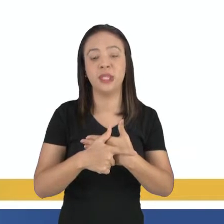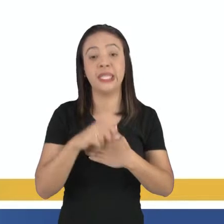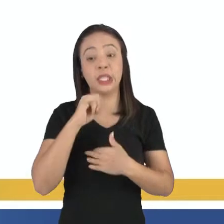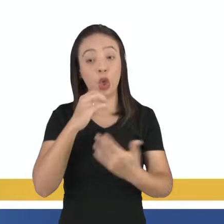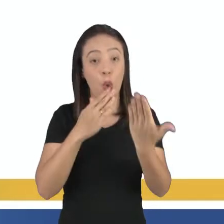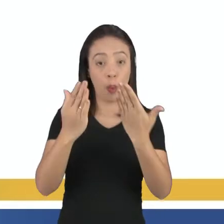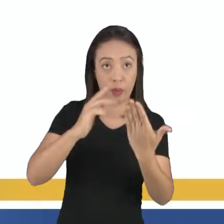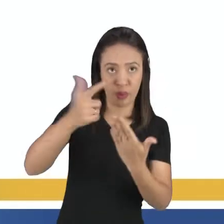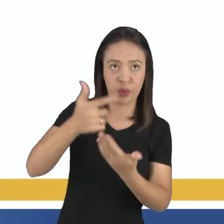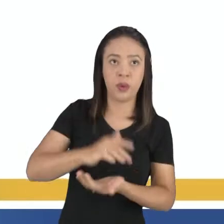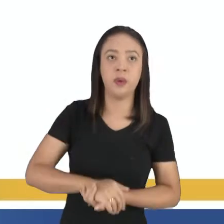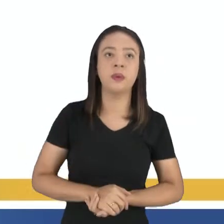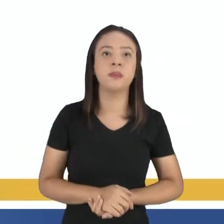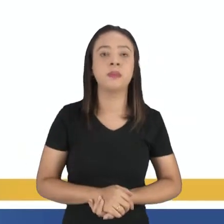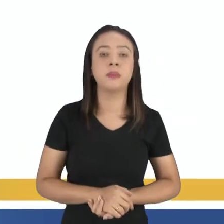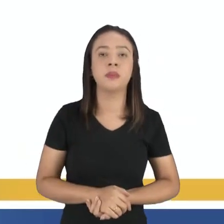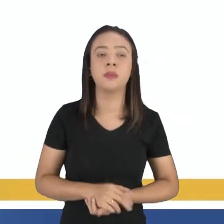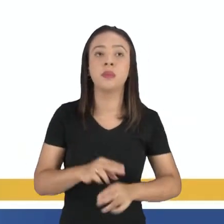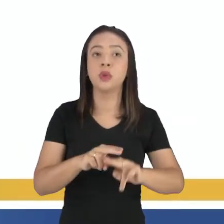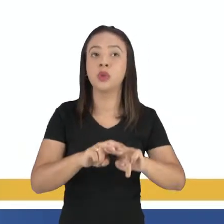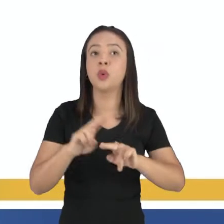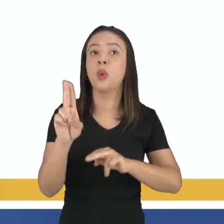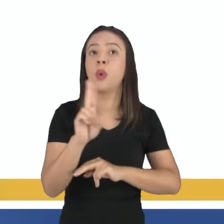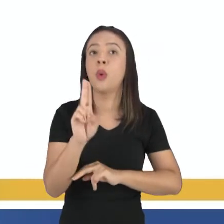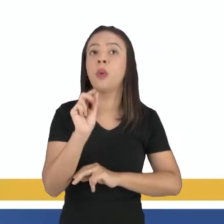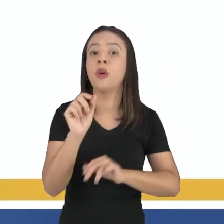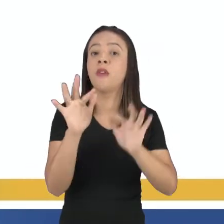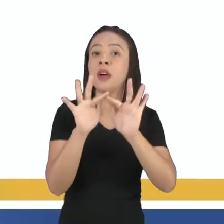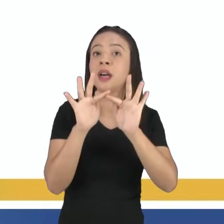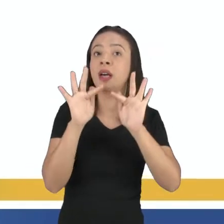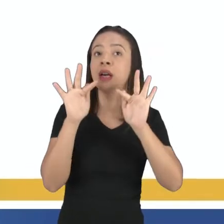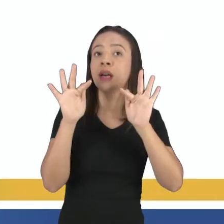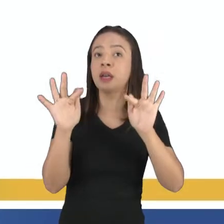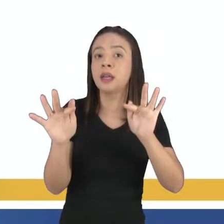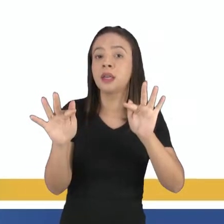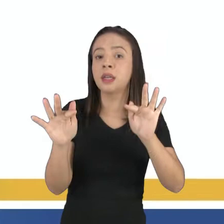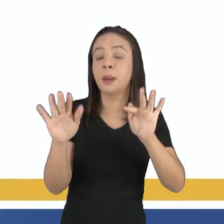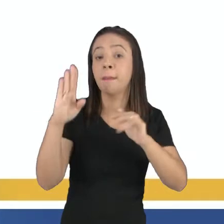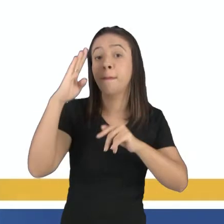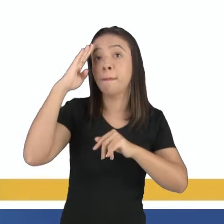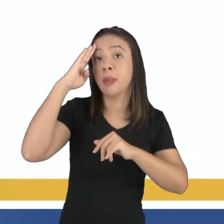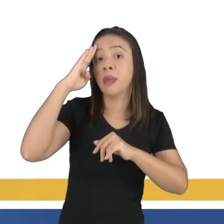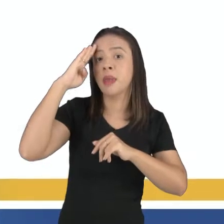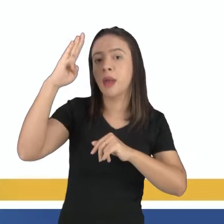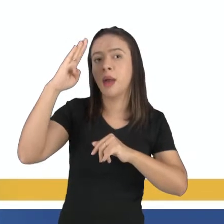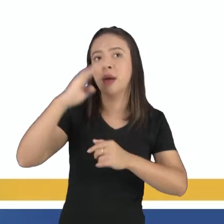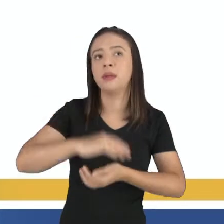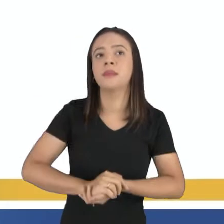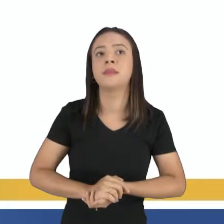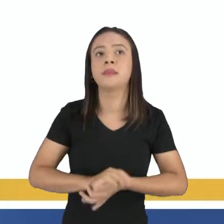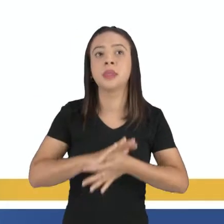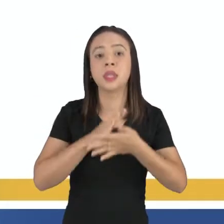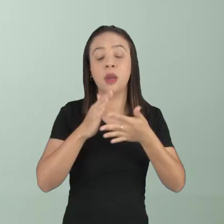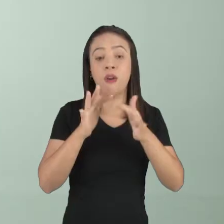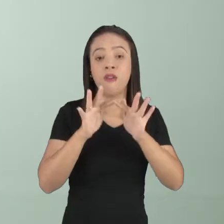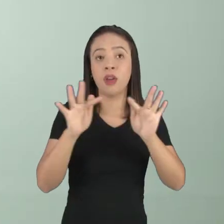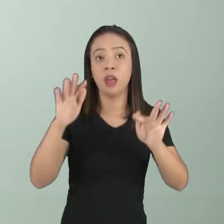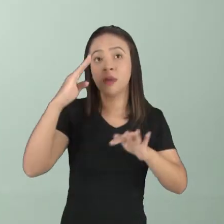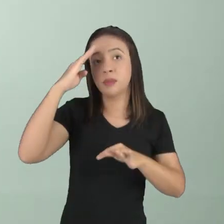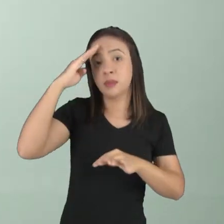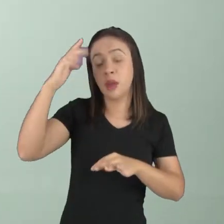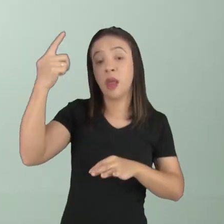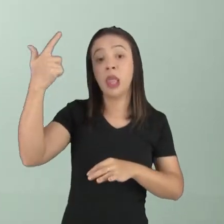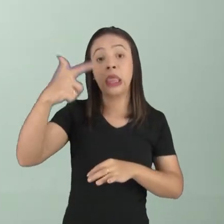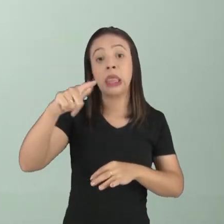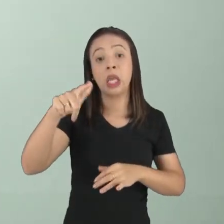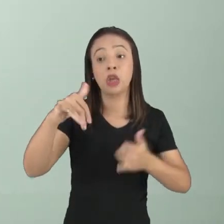tá? A primeira. Essa é chamada de quê? Essa oração é chamada de quê? De oração principal. Então, a oração principal, ela não